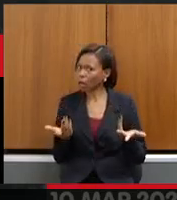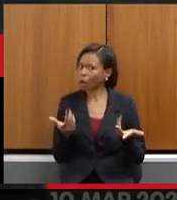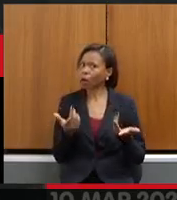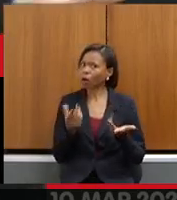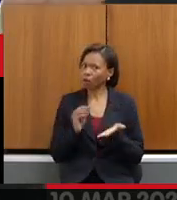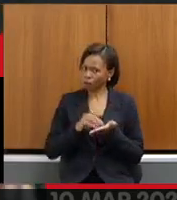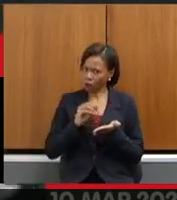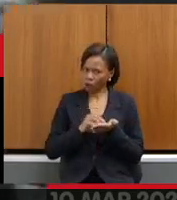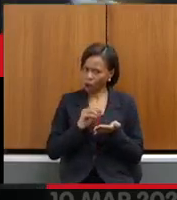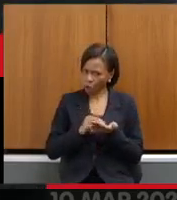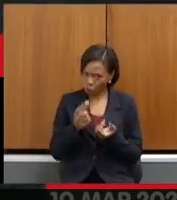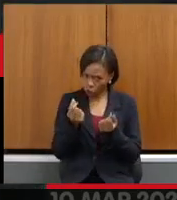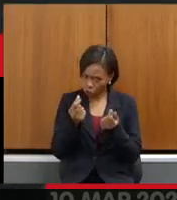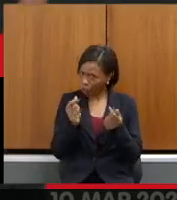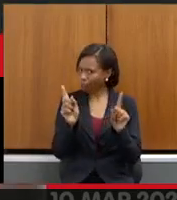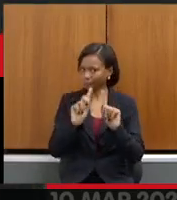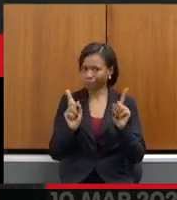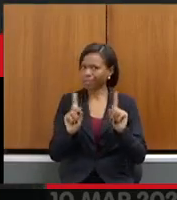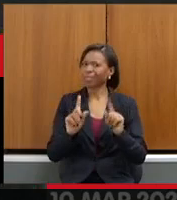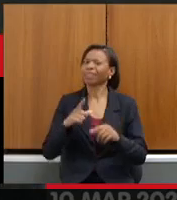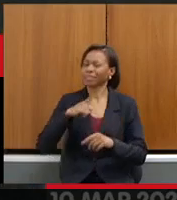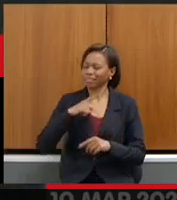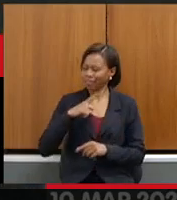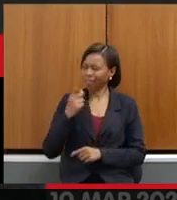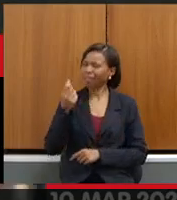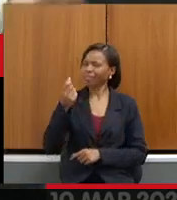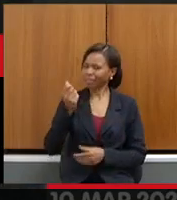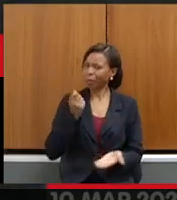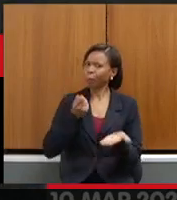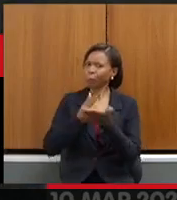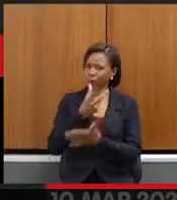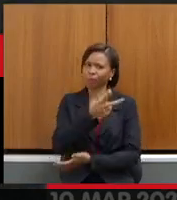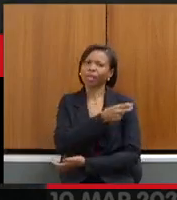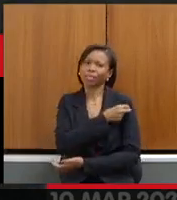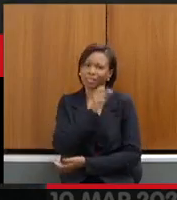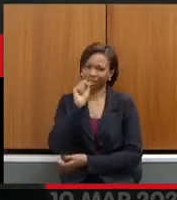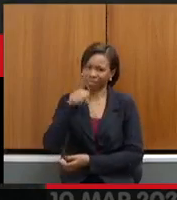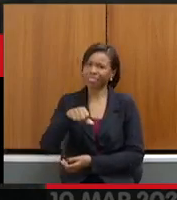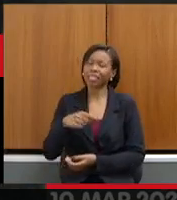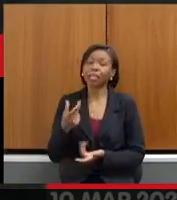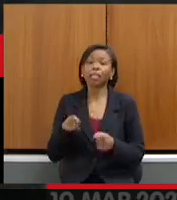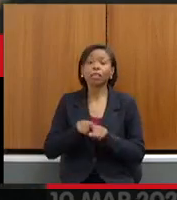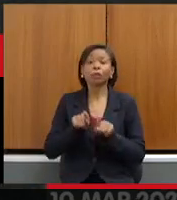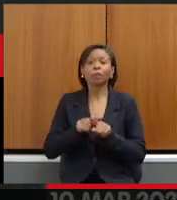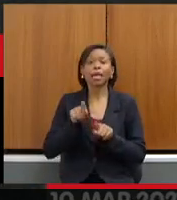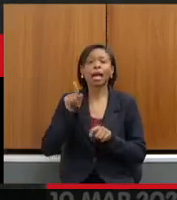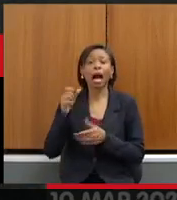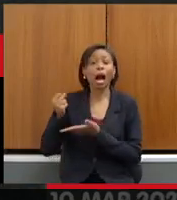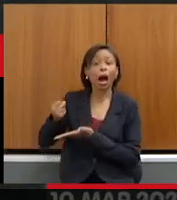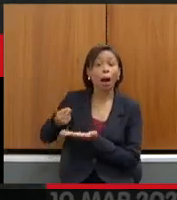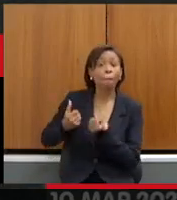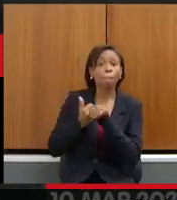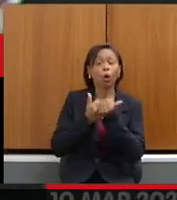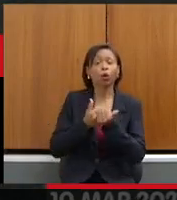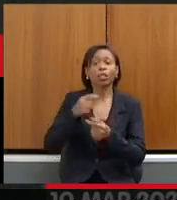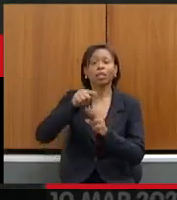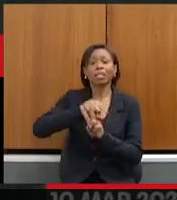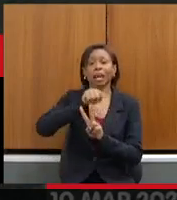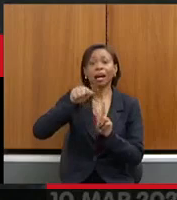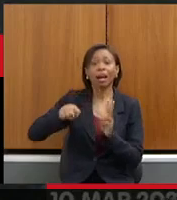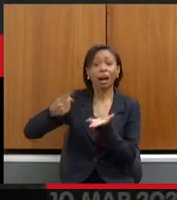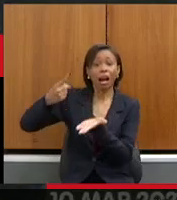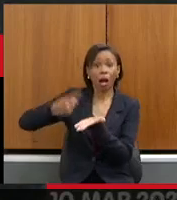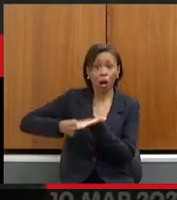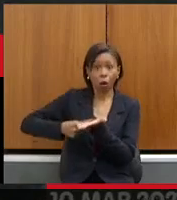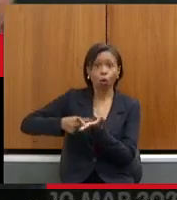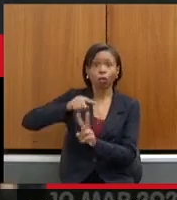né Graças a Deus né pouco de dinheiro então tem dinheiro para comprar a vacina com o acordar Vale também sir conseguiu reverter a situação e se a cor